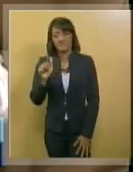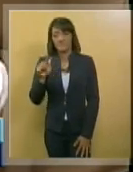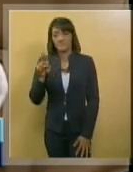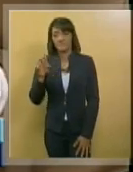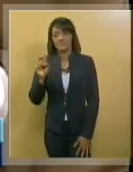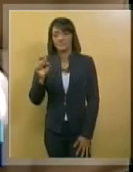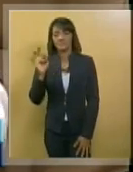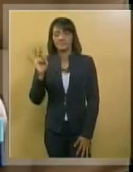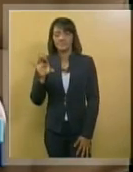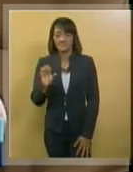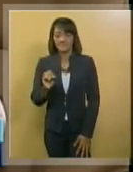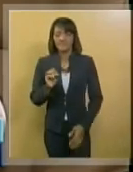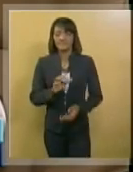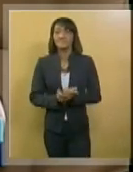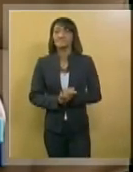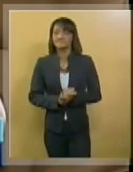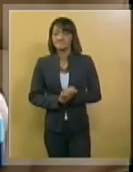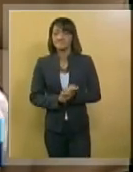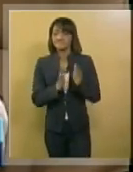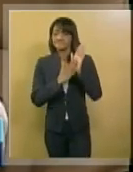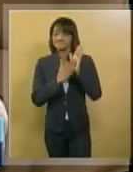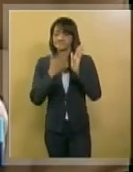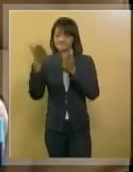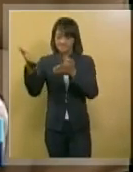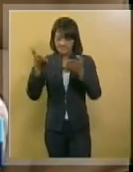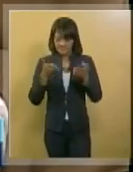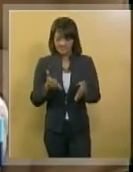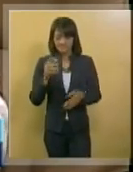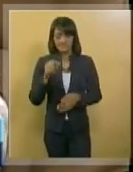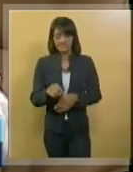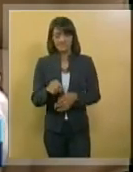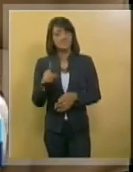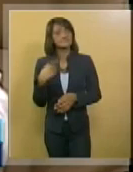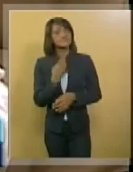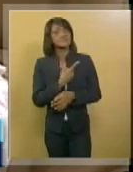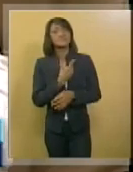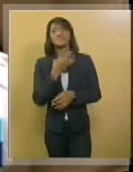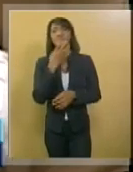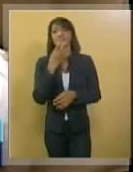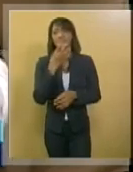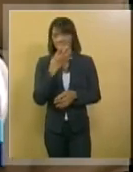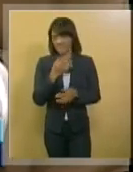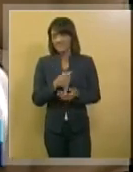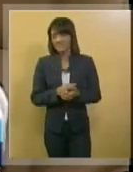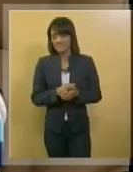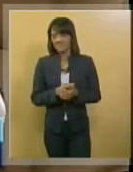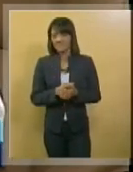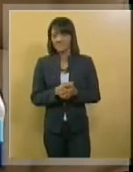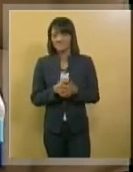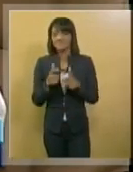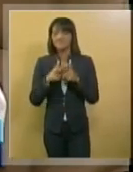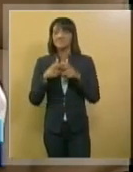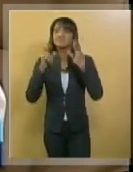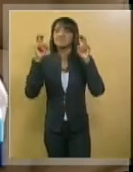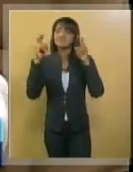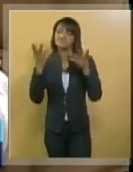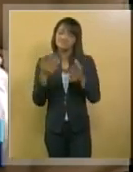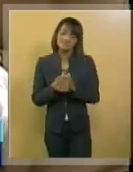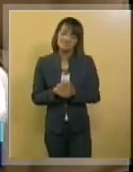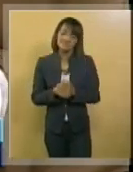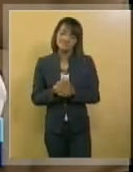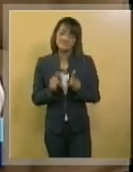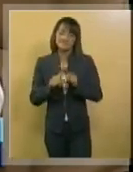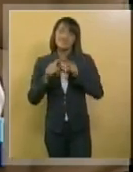por ter tido a iniciativa de trazê-la para que a gente pudesse conhecer um pouco mais dessa problemática.